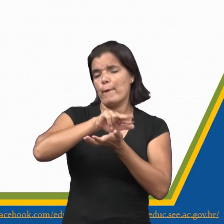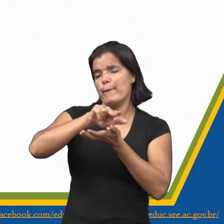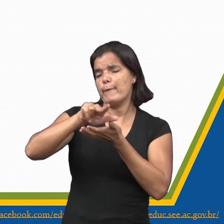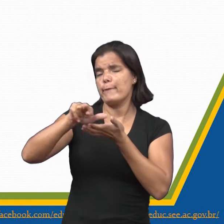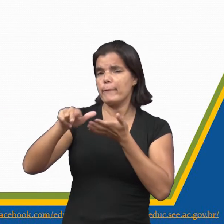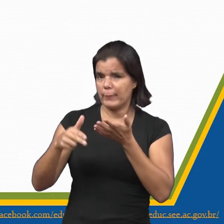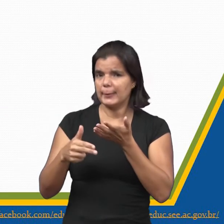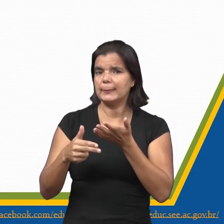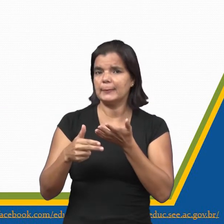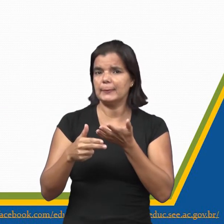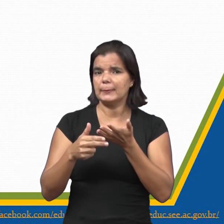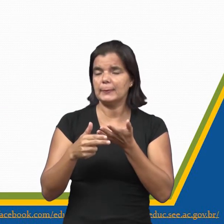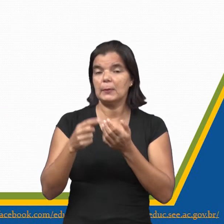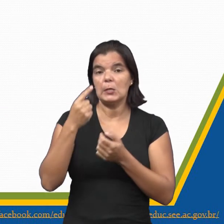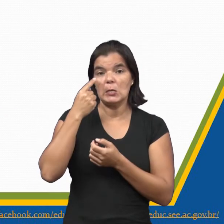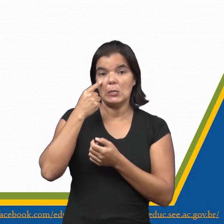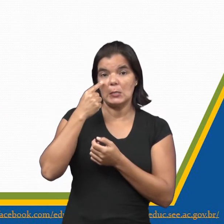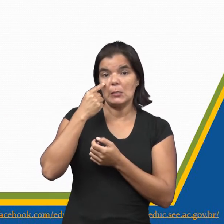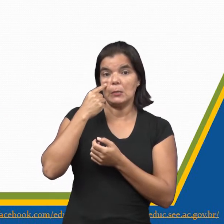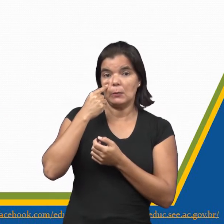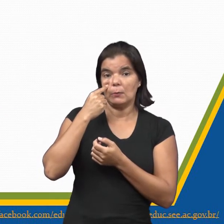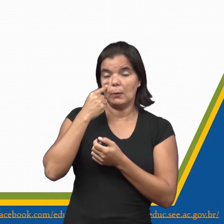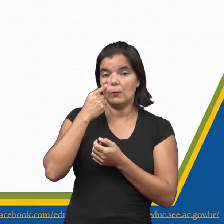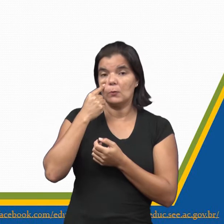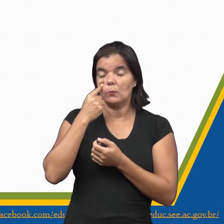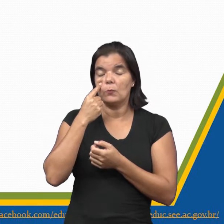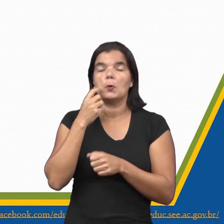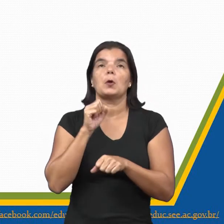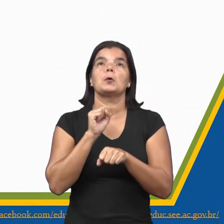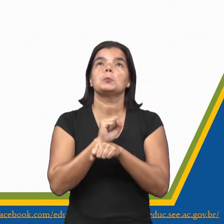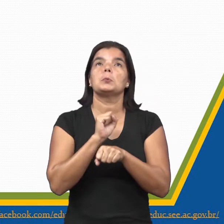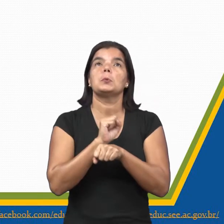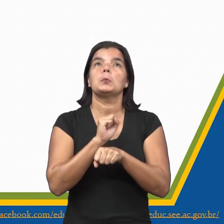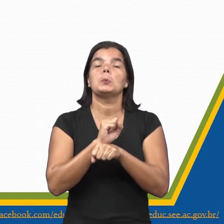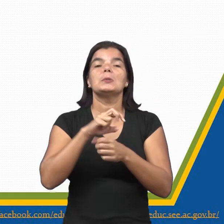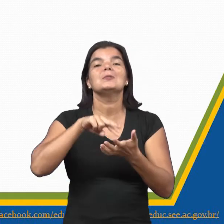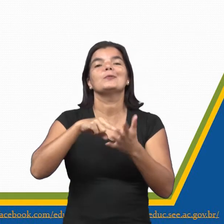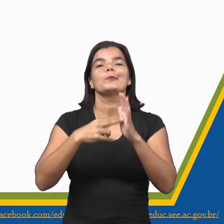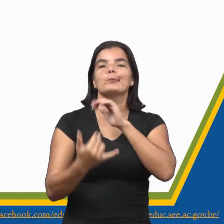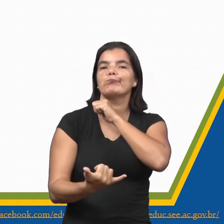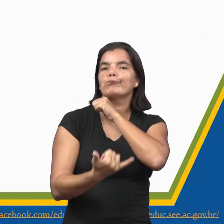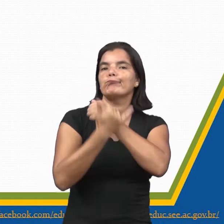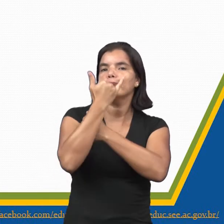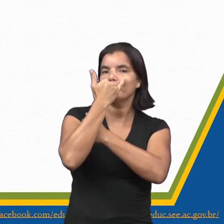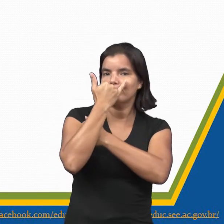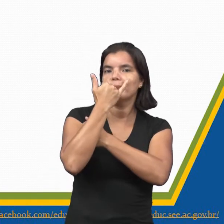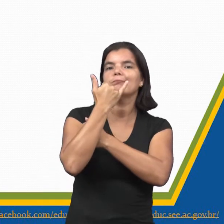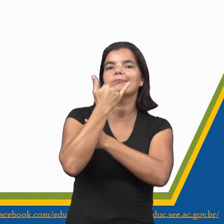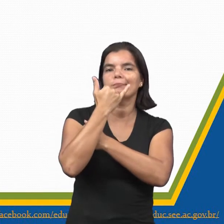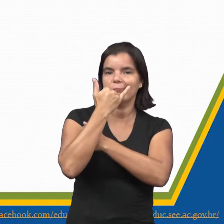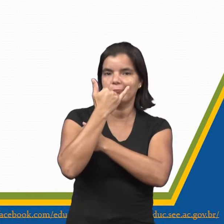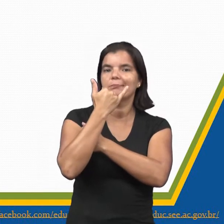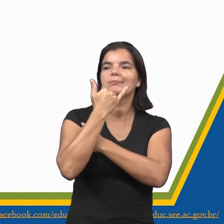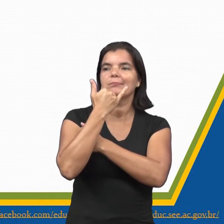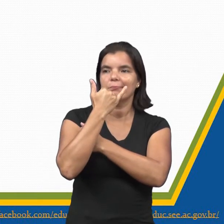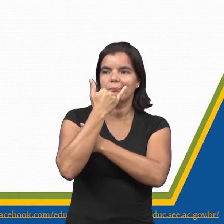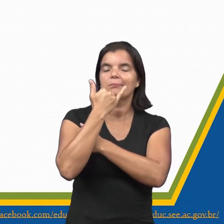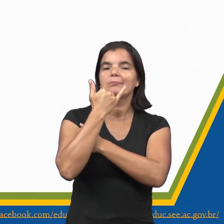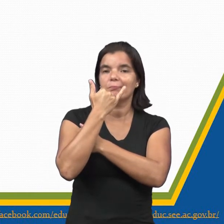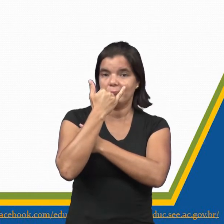tá? Entre eles. Então, o significado, como eu falei, ficar esperando em vão. E olha só ele fazendo o movimento da mão